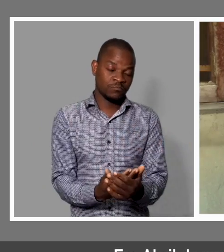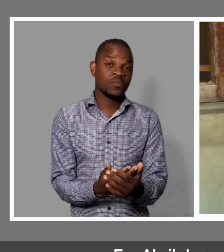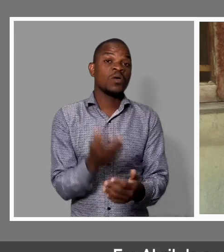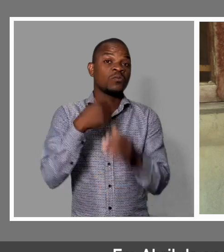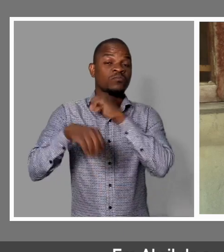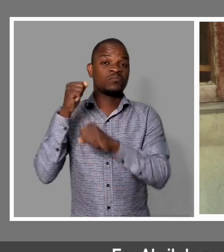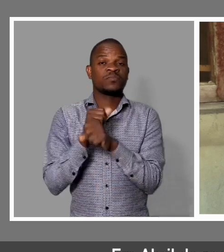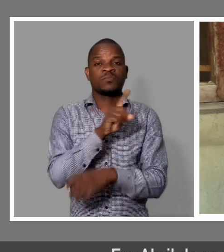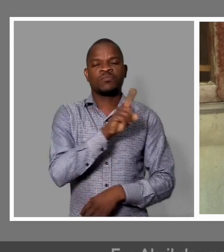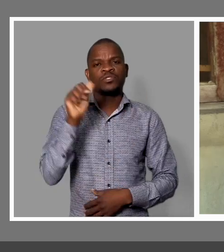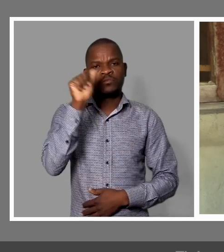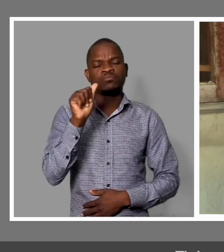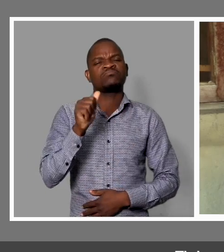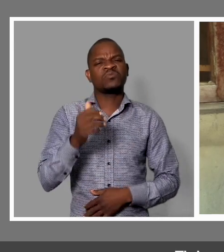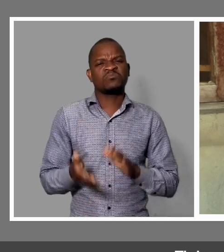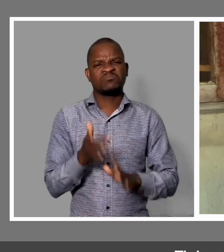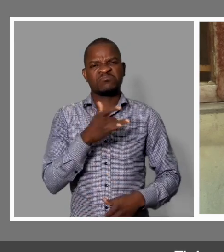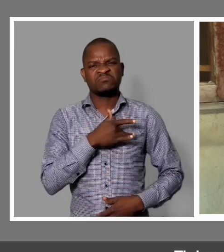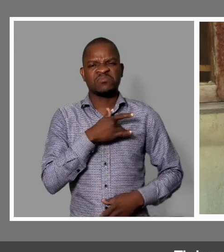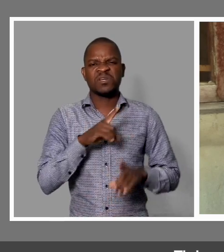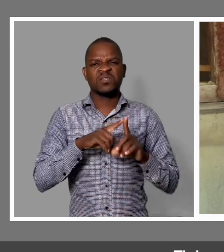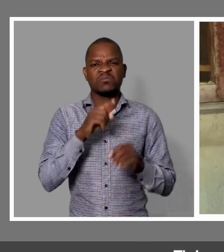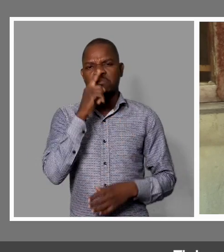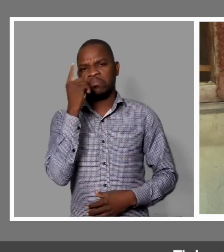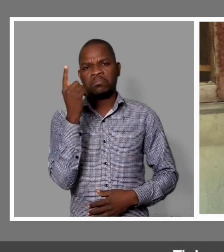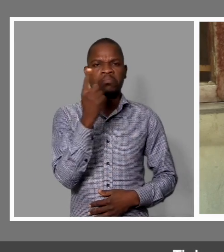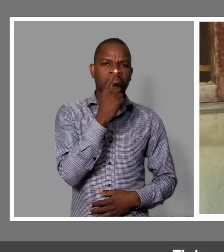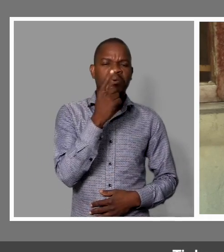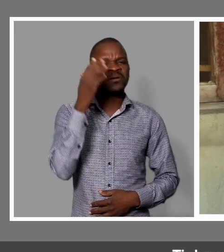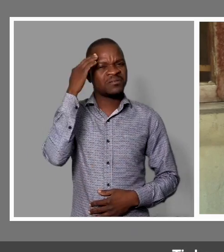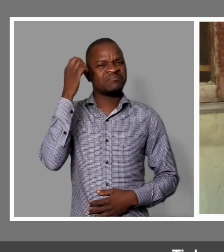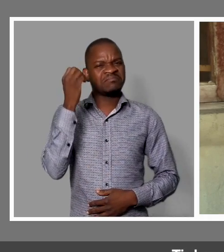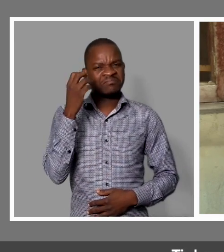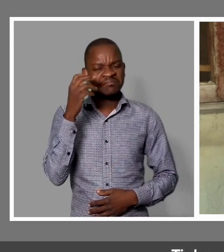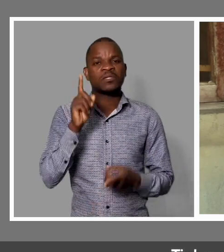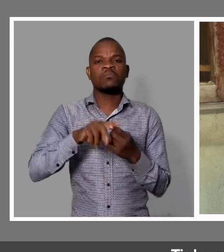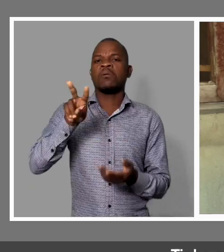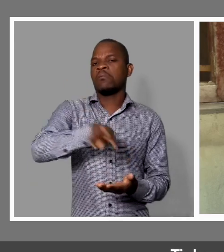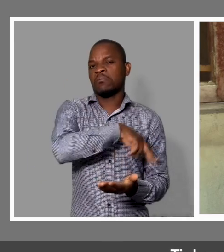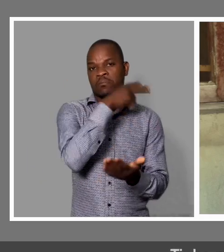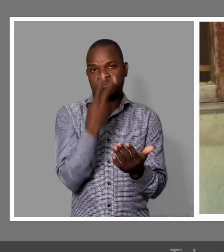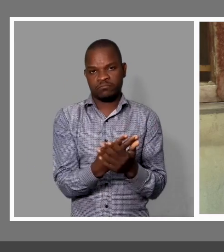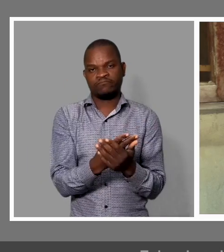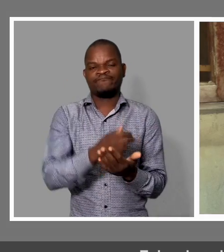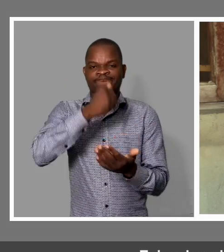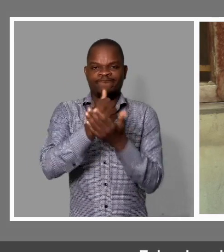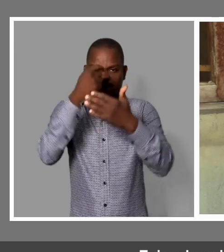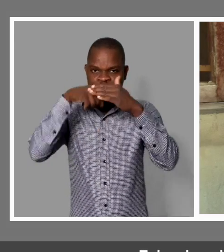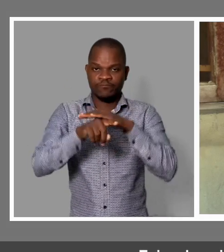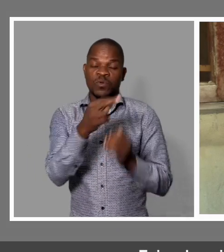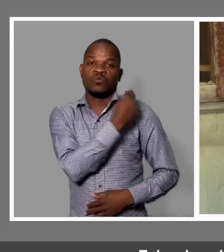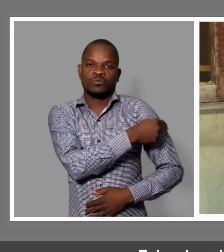sintomas. Tinha náuseas, vômitos, dor de cabeça, às vezes desmaiava. Foi ao hospital,